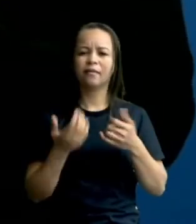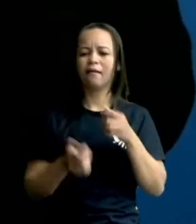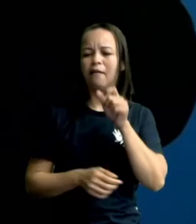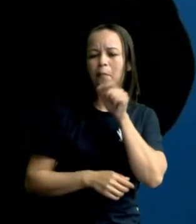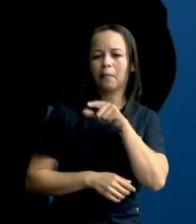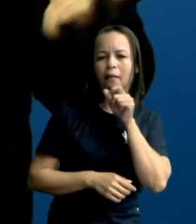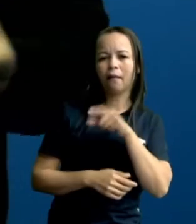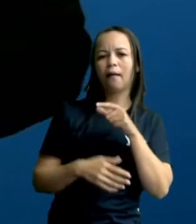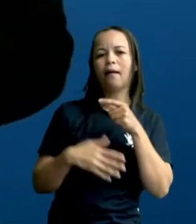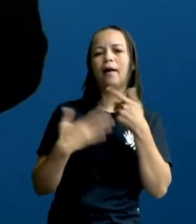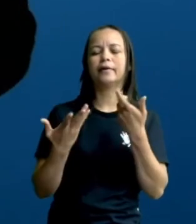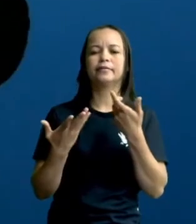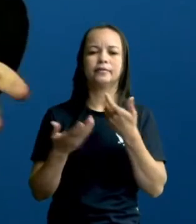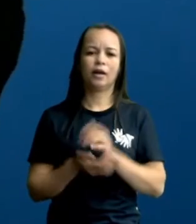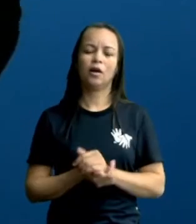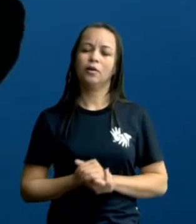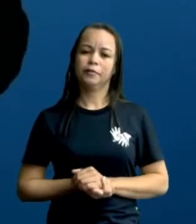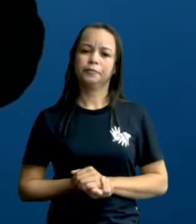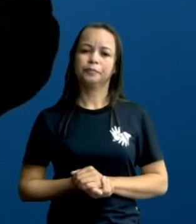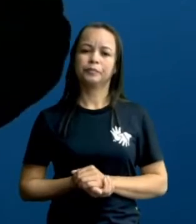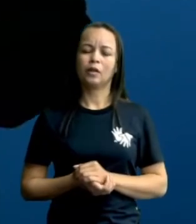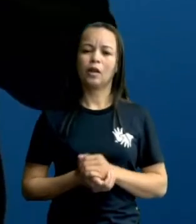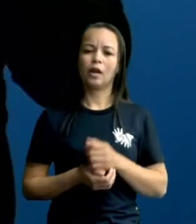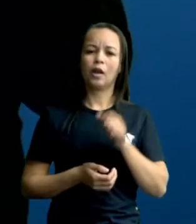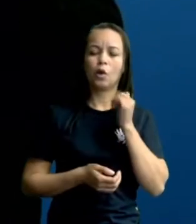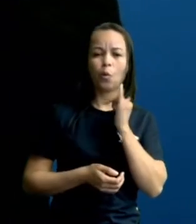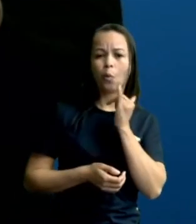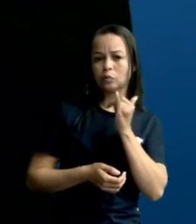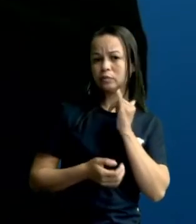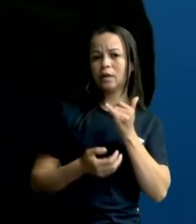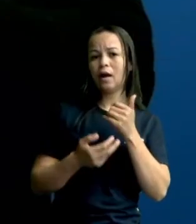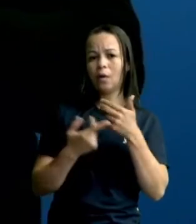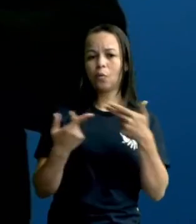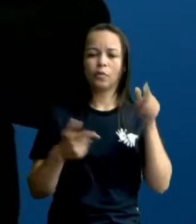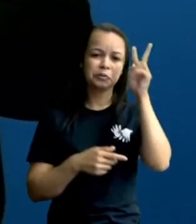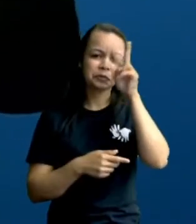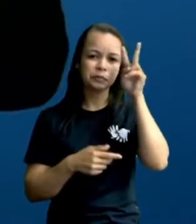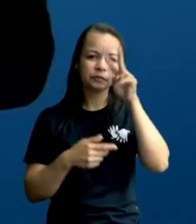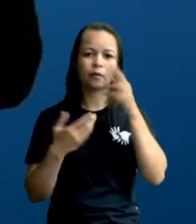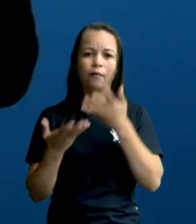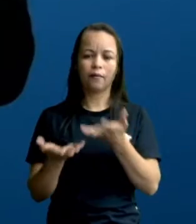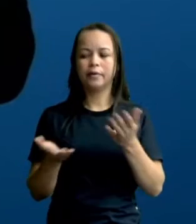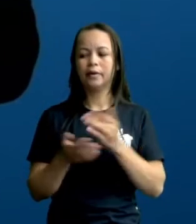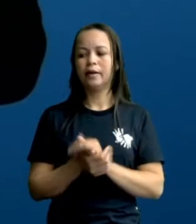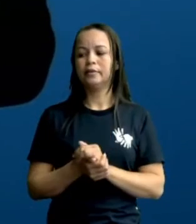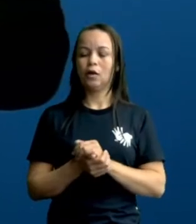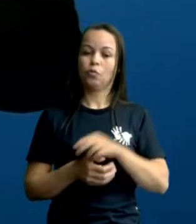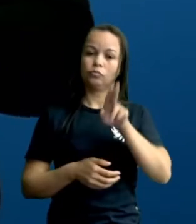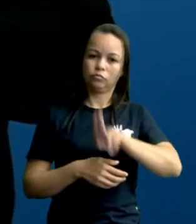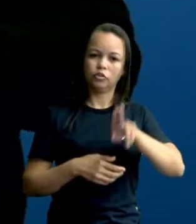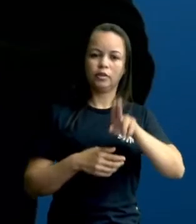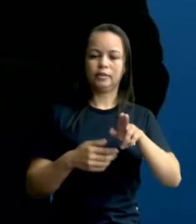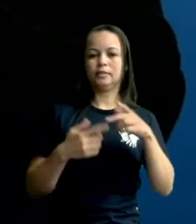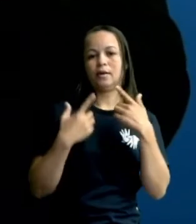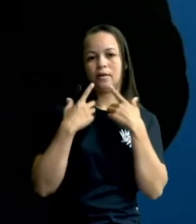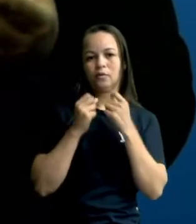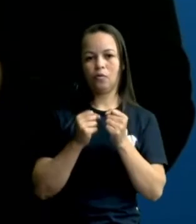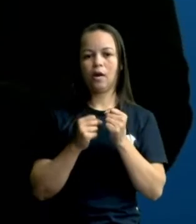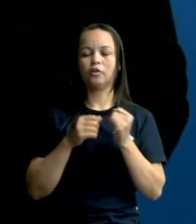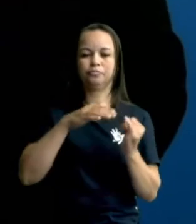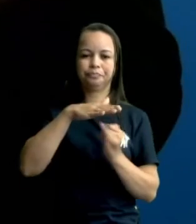piada, vou contar uma causa, né? Um caos, eu vou lá e utilizo desse artifício da linguagem formal, tá bom?